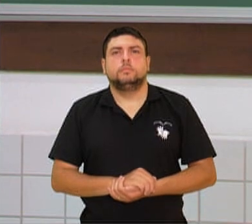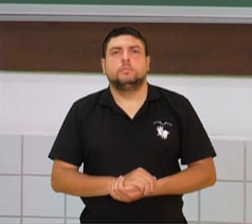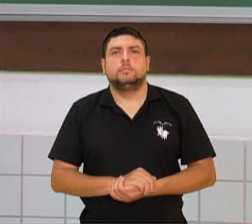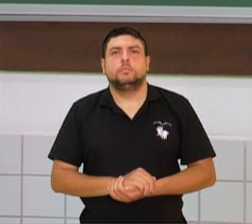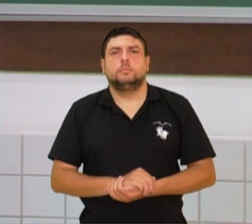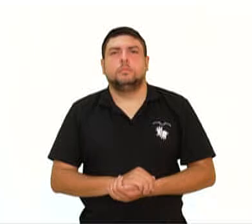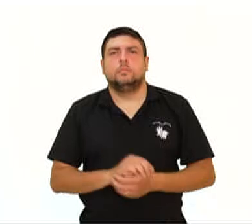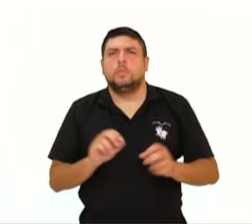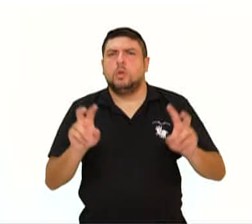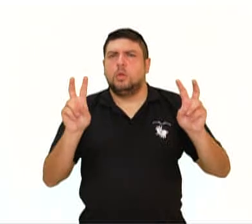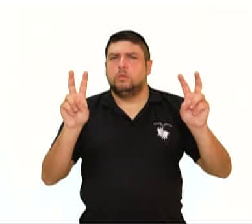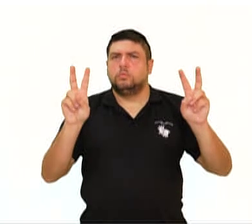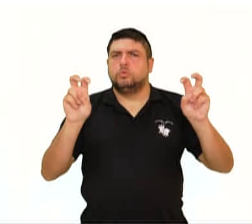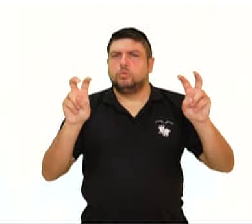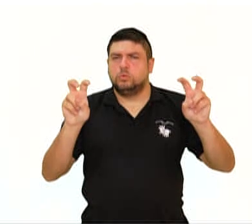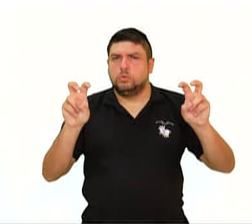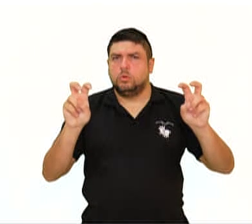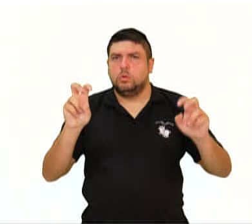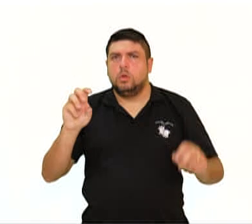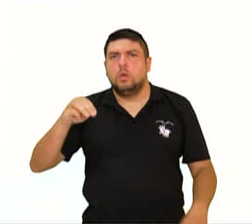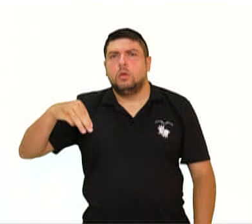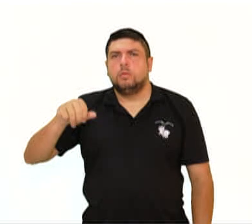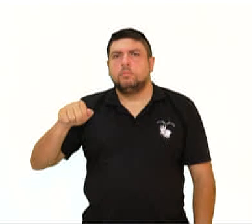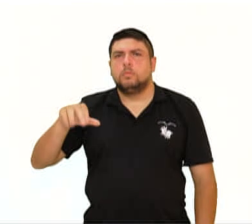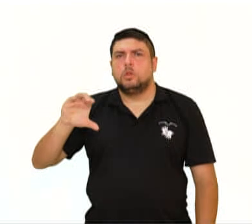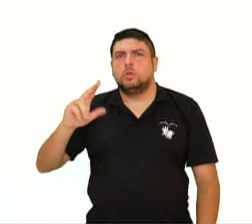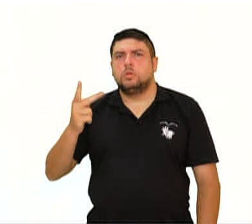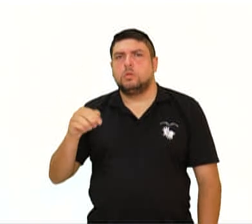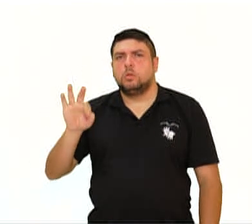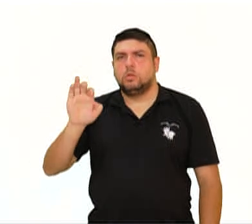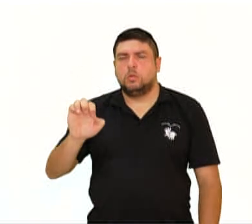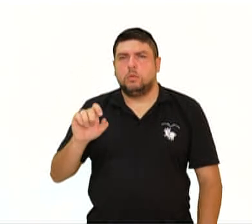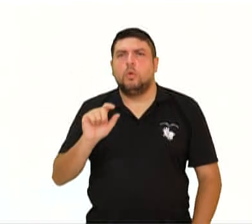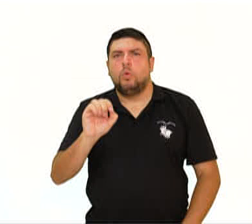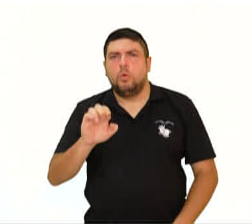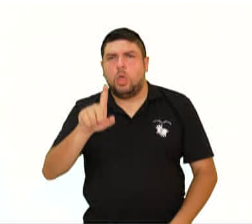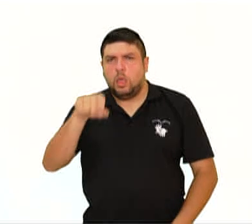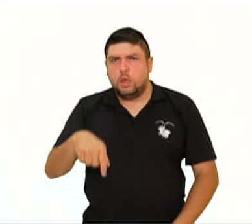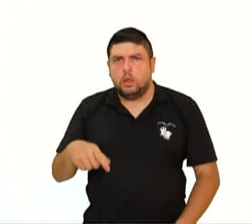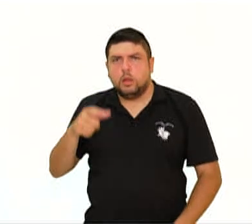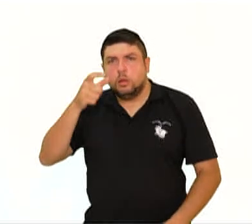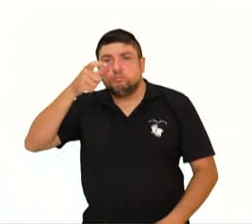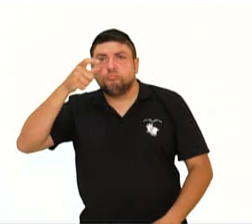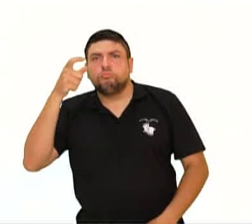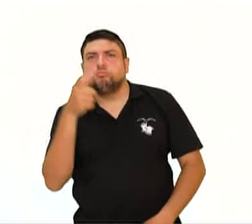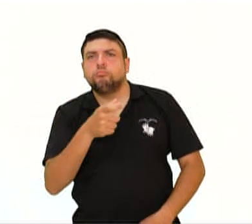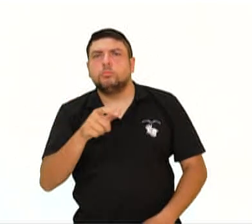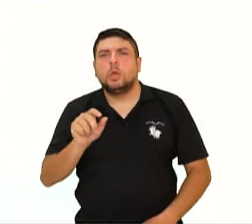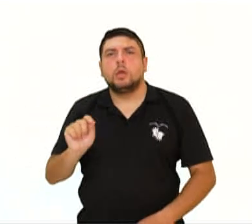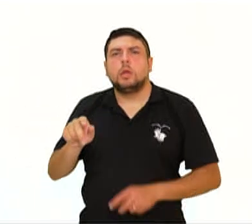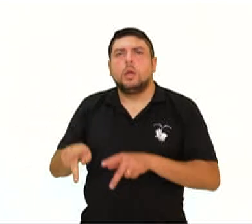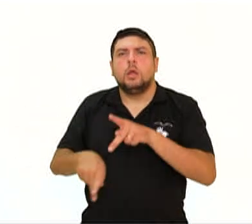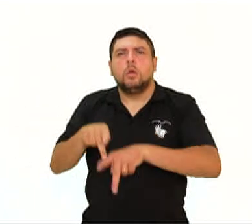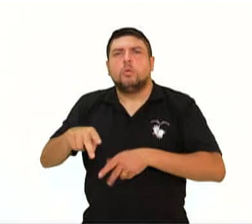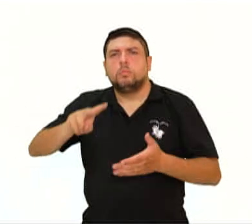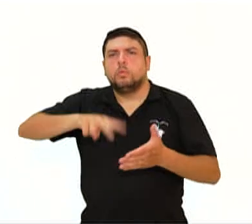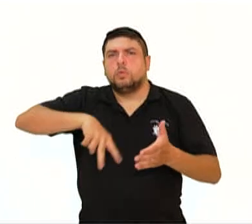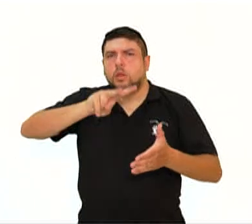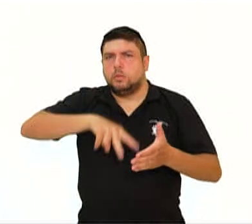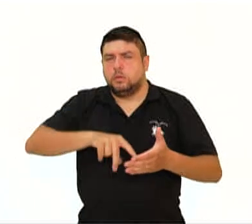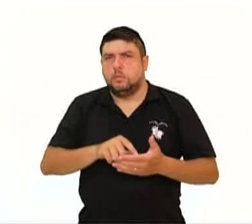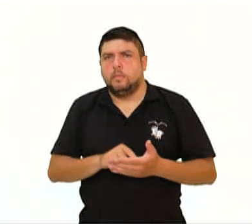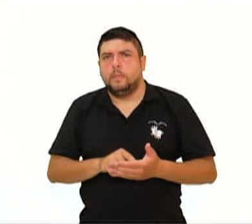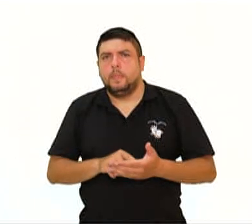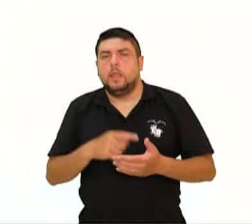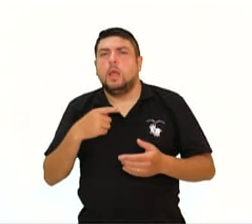Manchete ou título tem por objetivo despertar o interesse no público espectador. Costuma vir acompanhado de